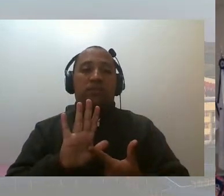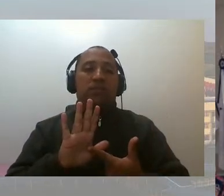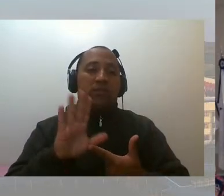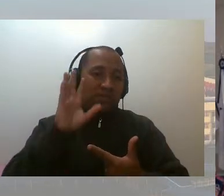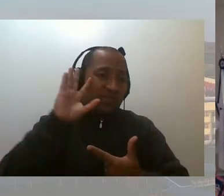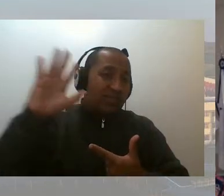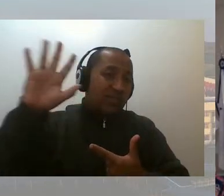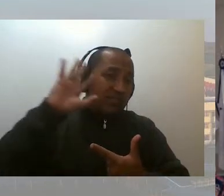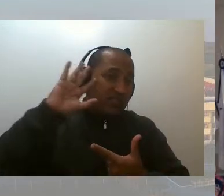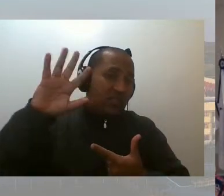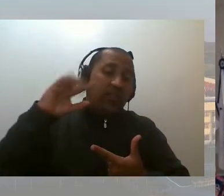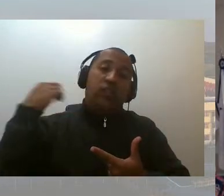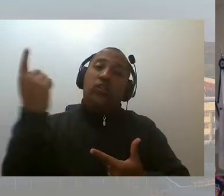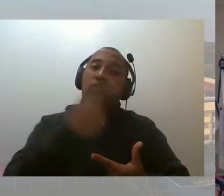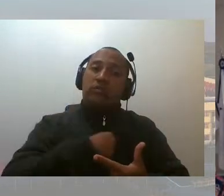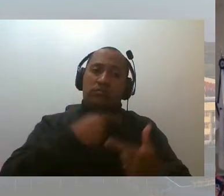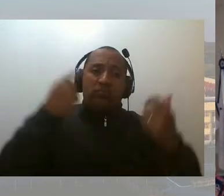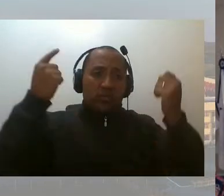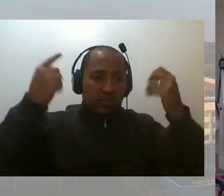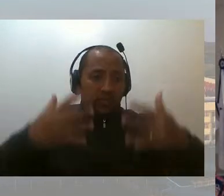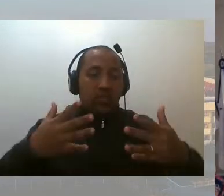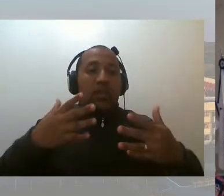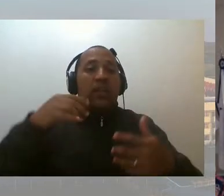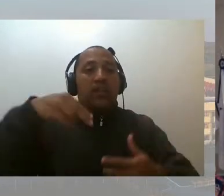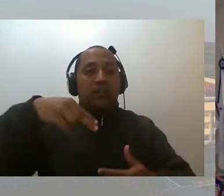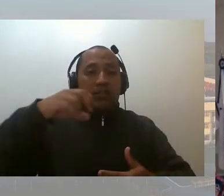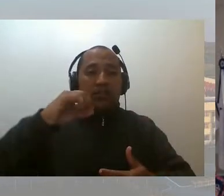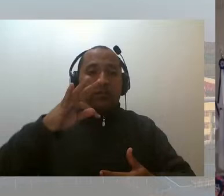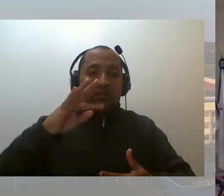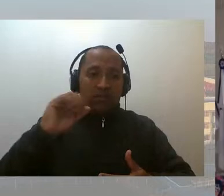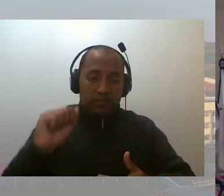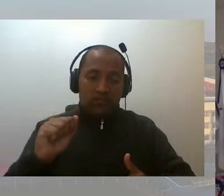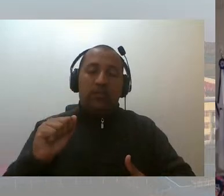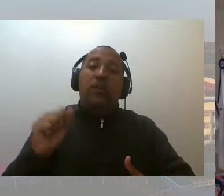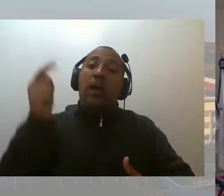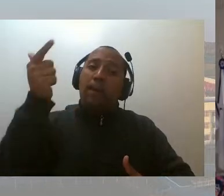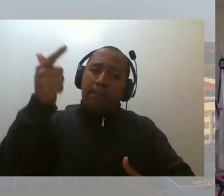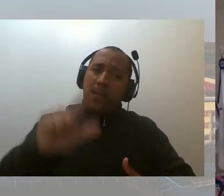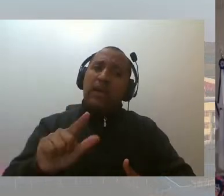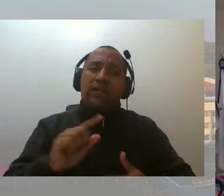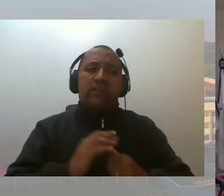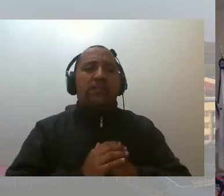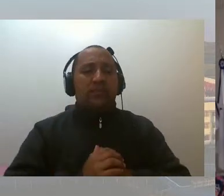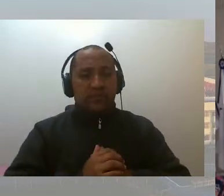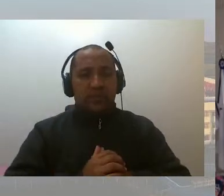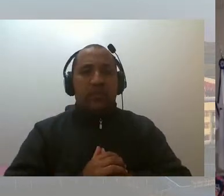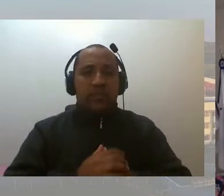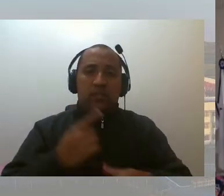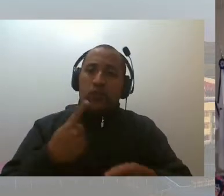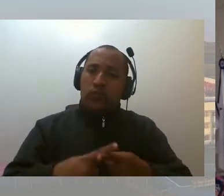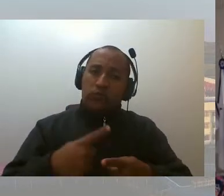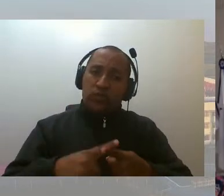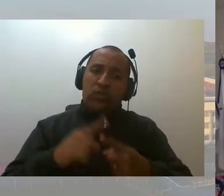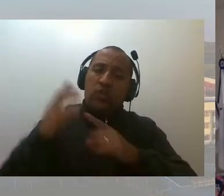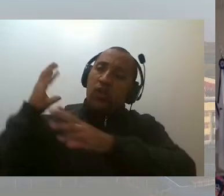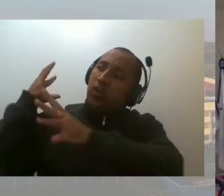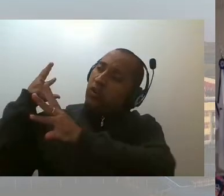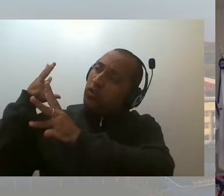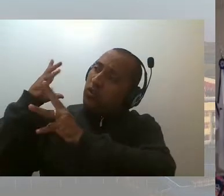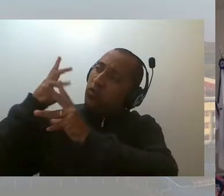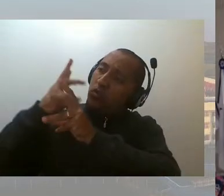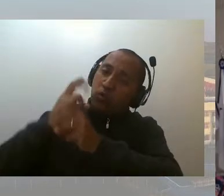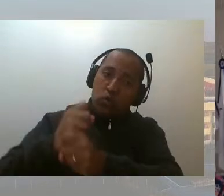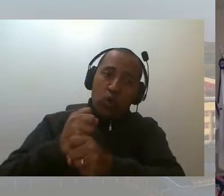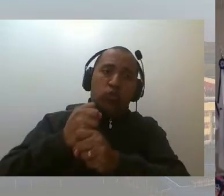reflexão que queríamos destacar nesta nota, mas vai além dela, pois vem de um acúmulo gigantesco de